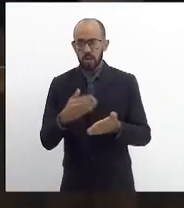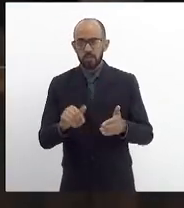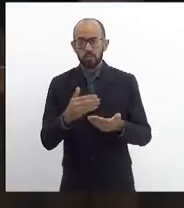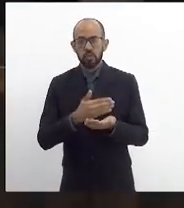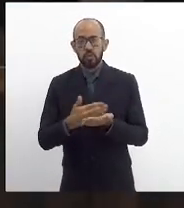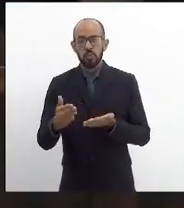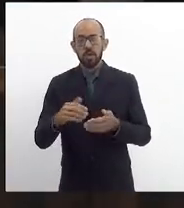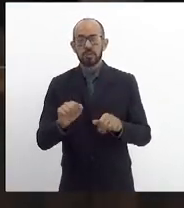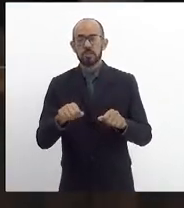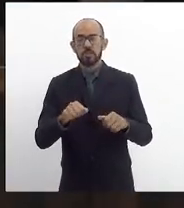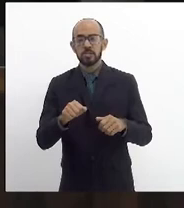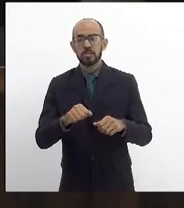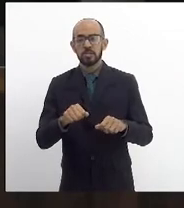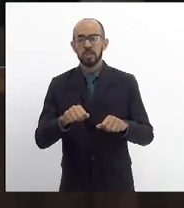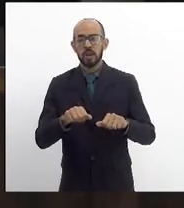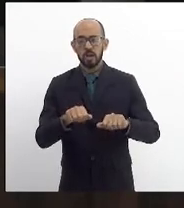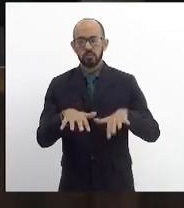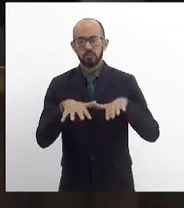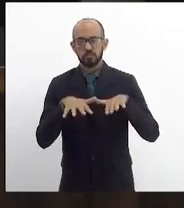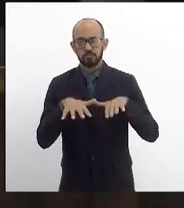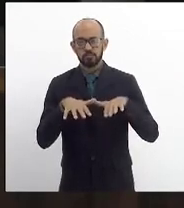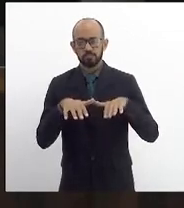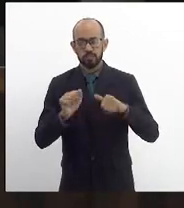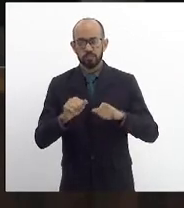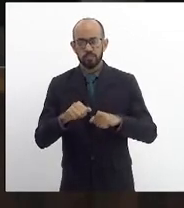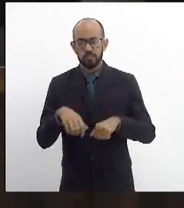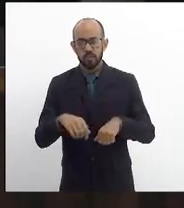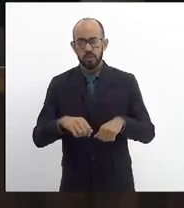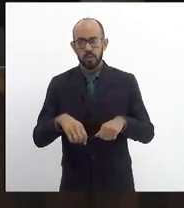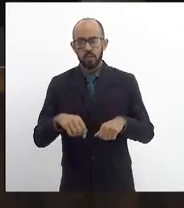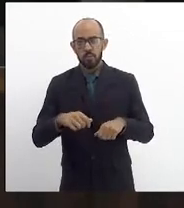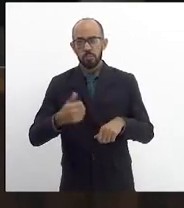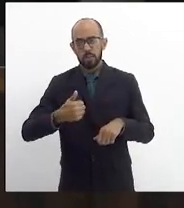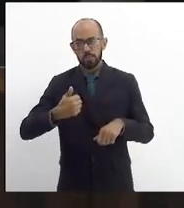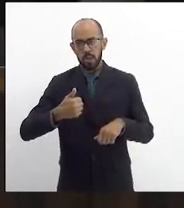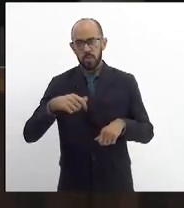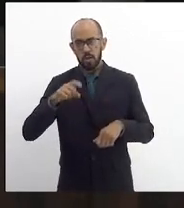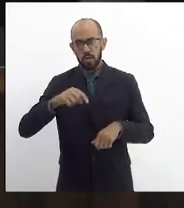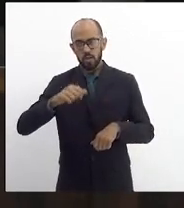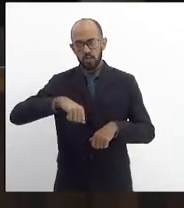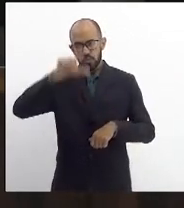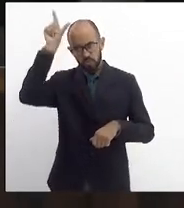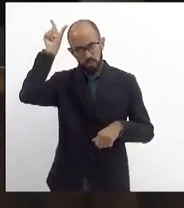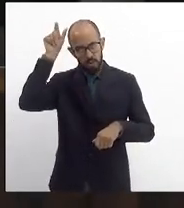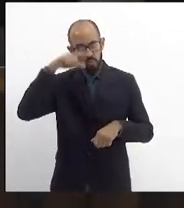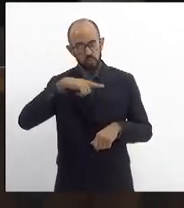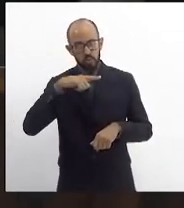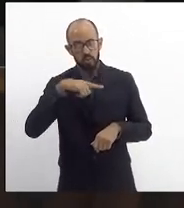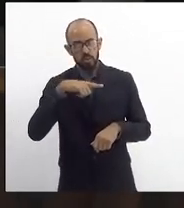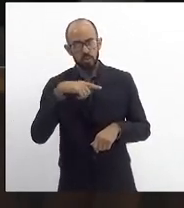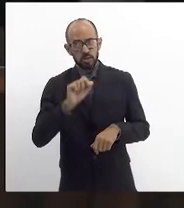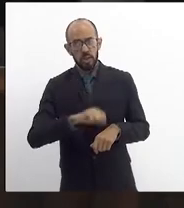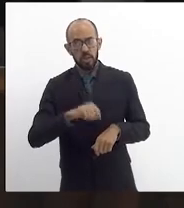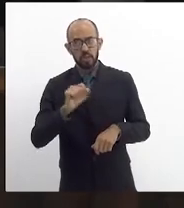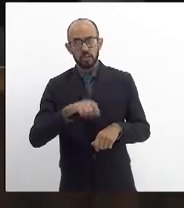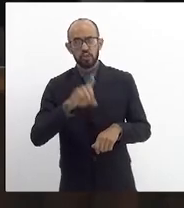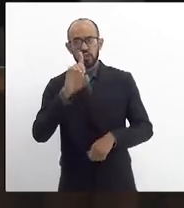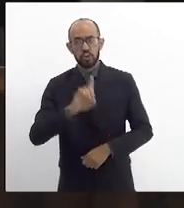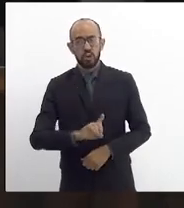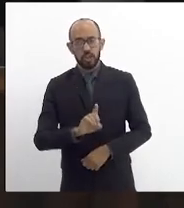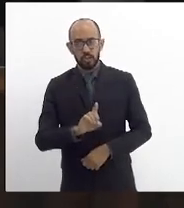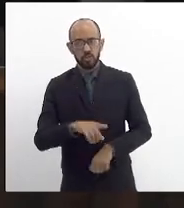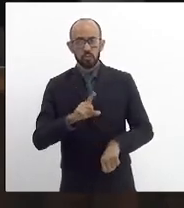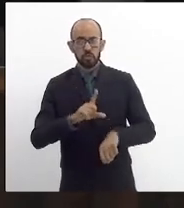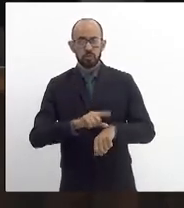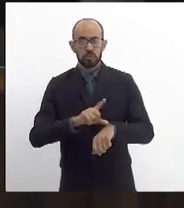seus presentes Inicial primeiro orador inscrito e o senhor Deputado Luiz Paulo vossa excelência tem direito de usar o tempo